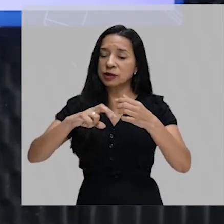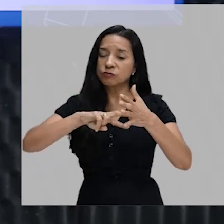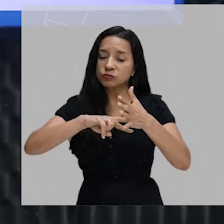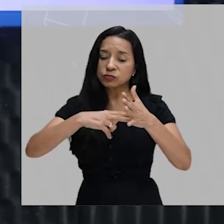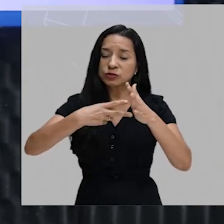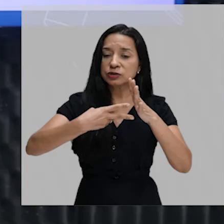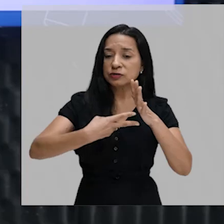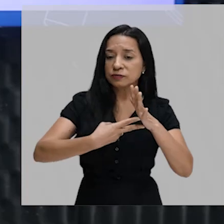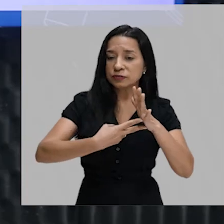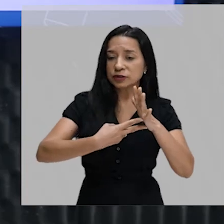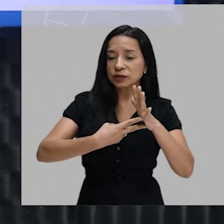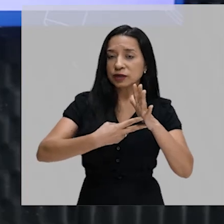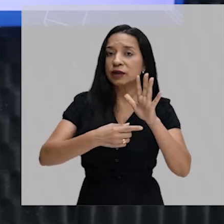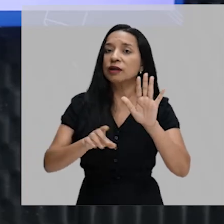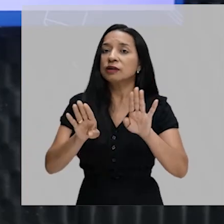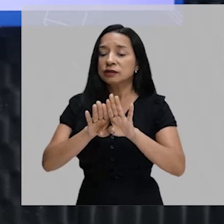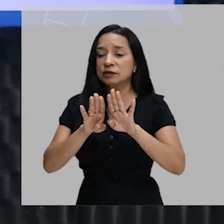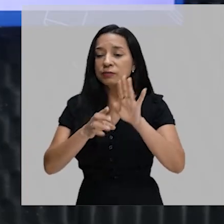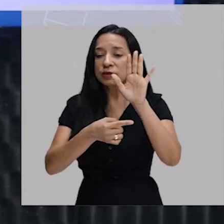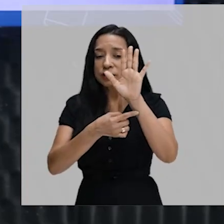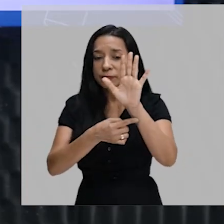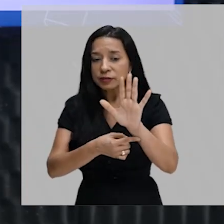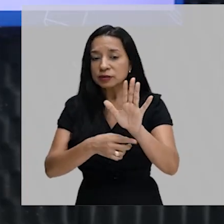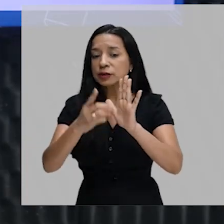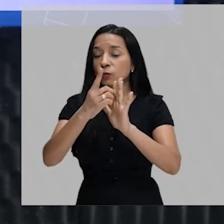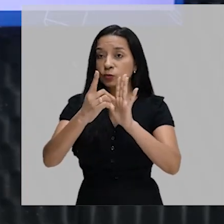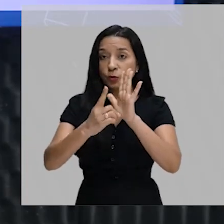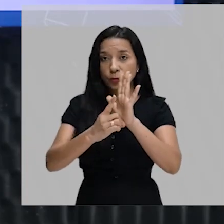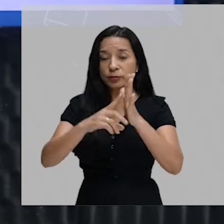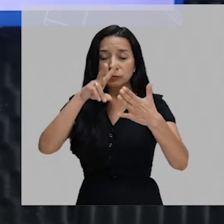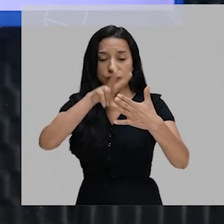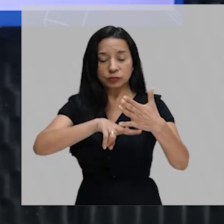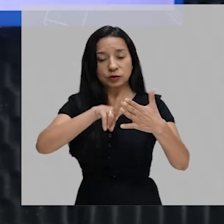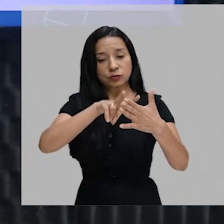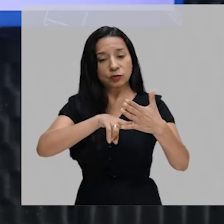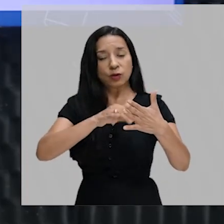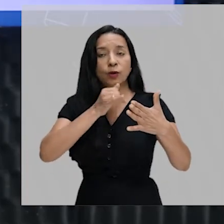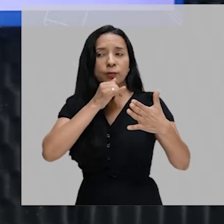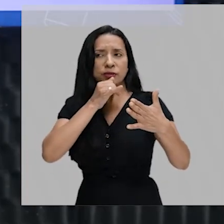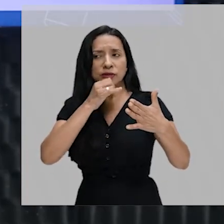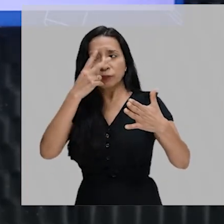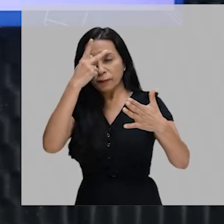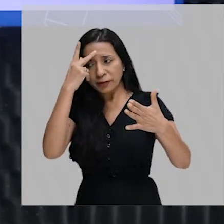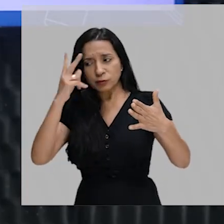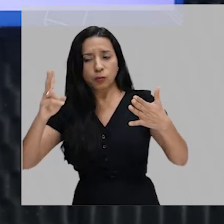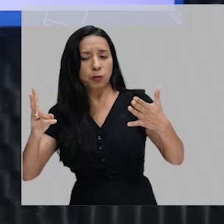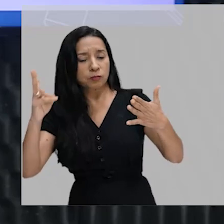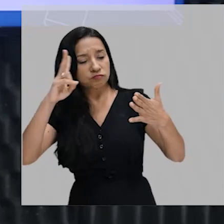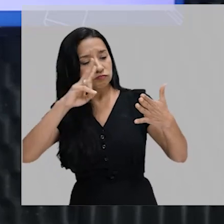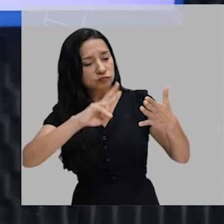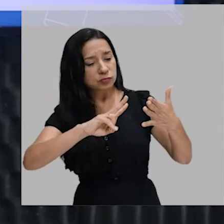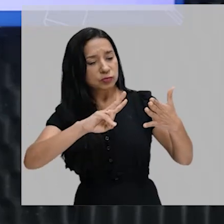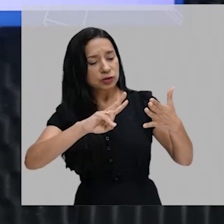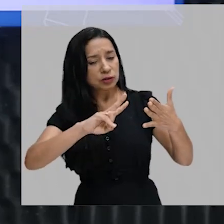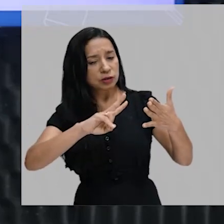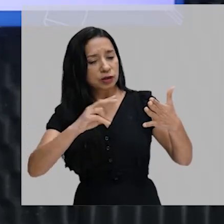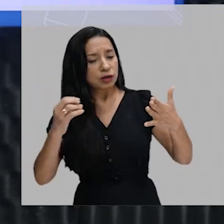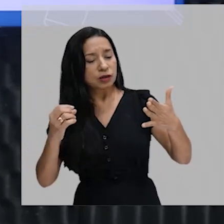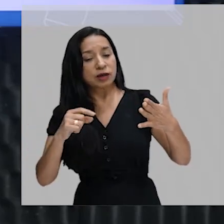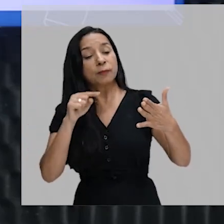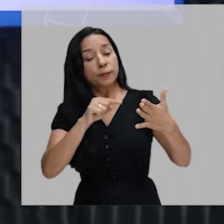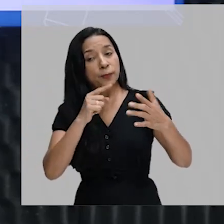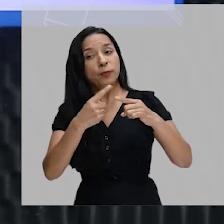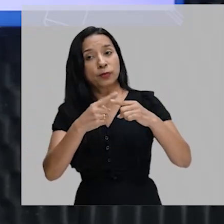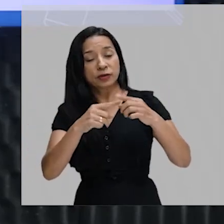apresentar documento ao leitor. O leitor vai se deparar com um texto, um novo texto,